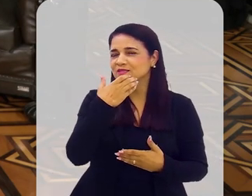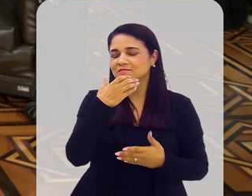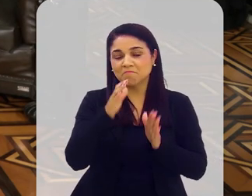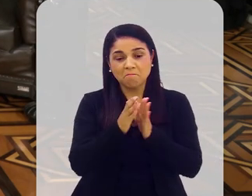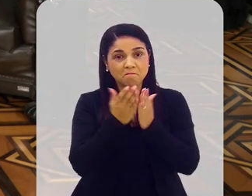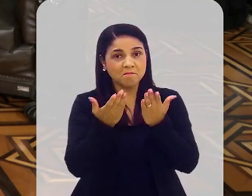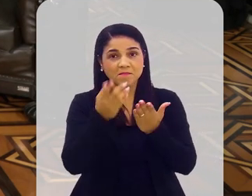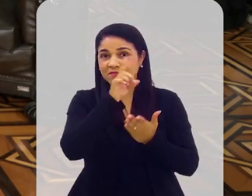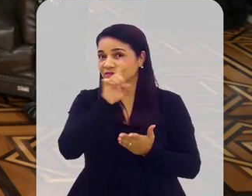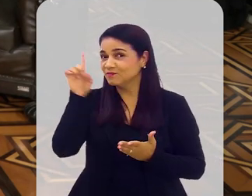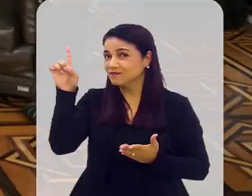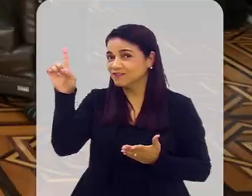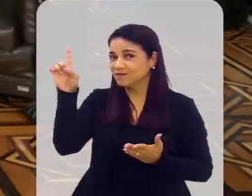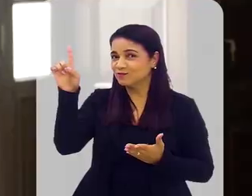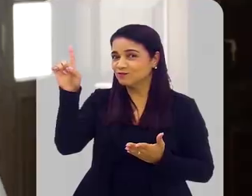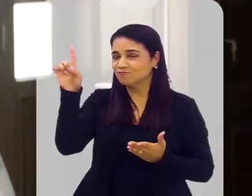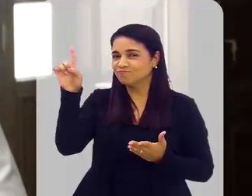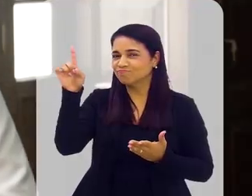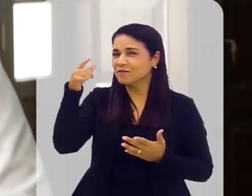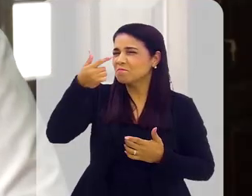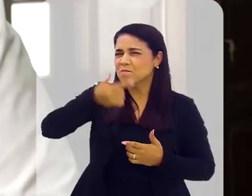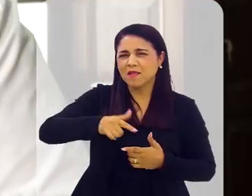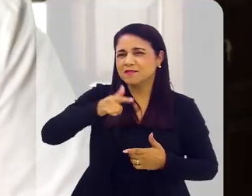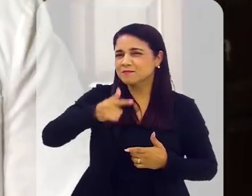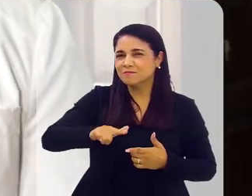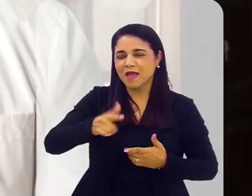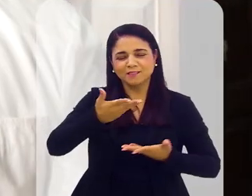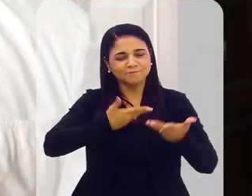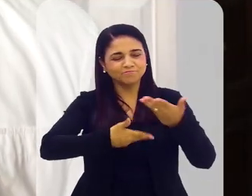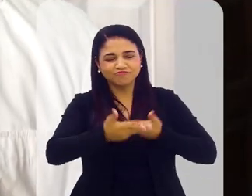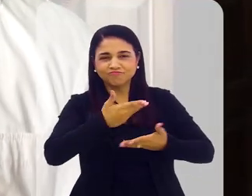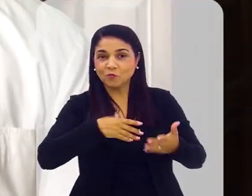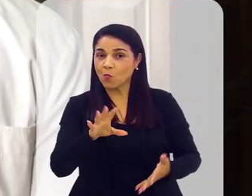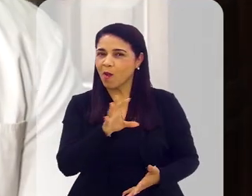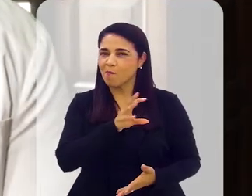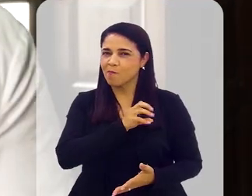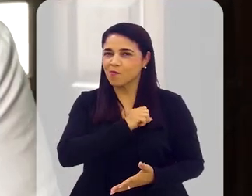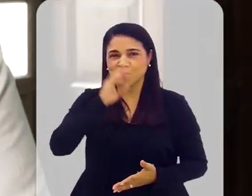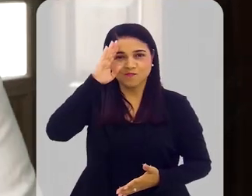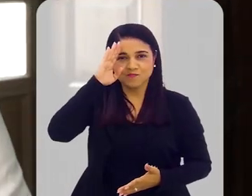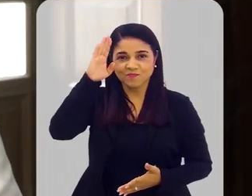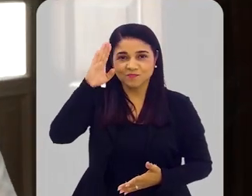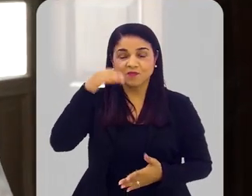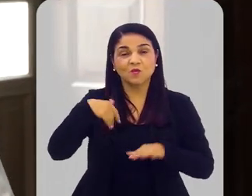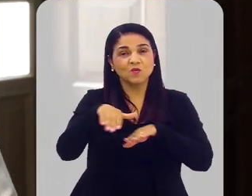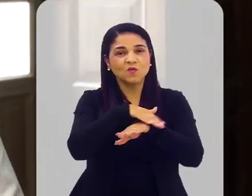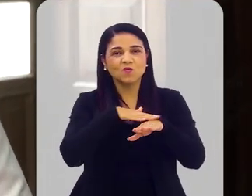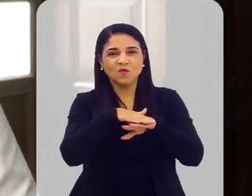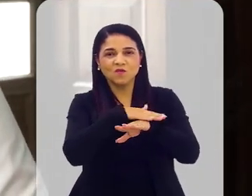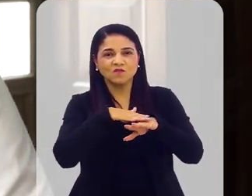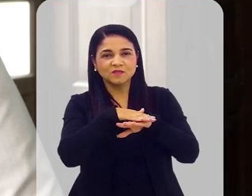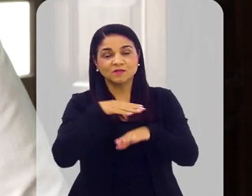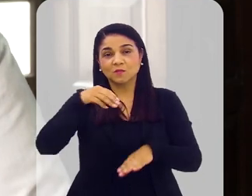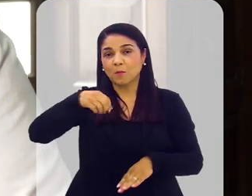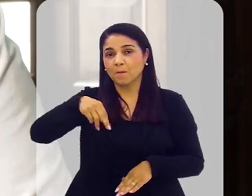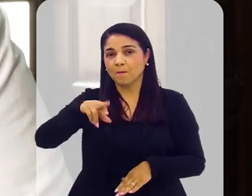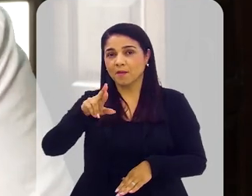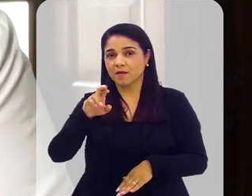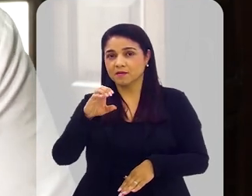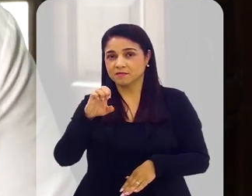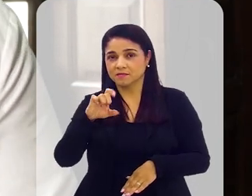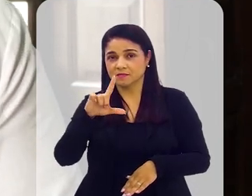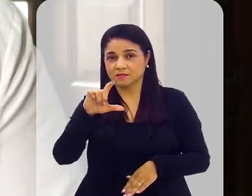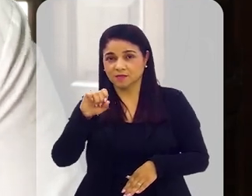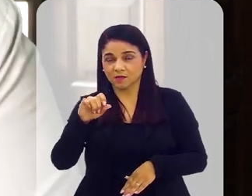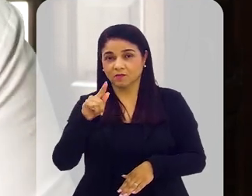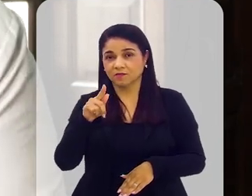a palavra de Deus e muito mais. E principalmente o amor. Eu estava conversando nos bastidores com Marcelo Gregory,